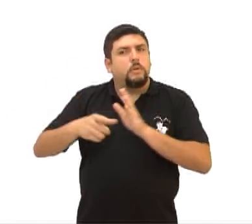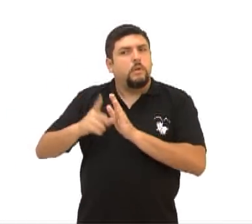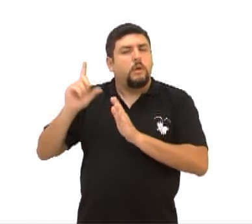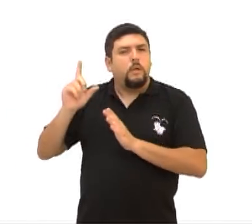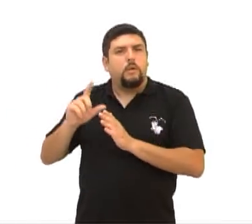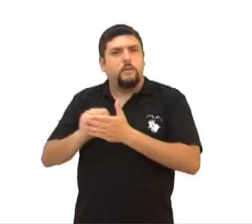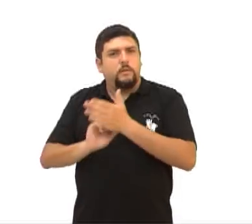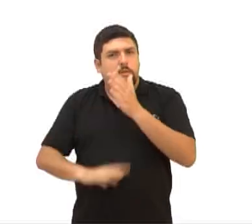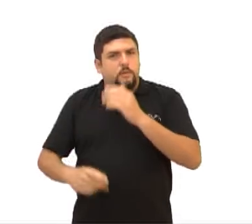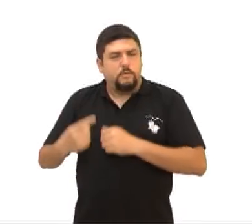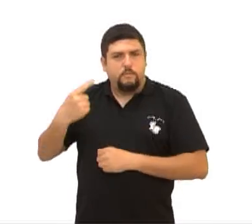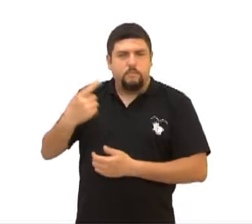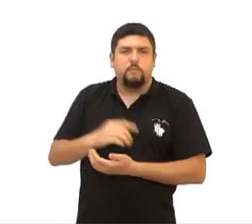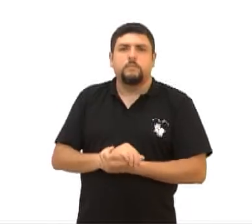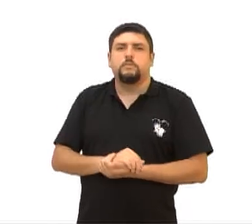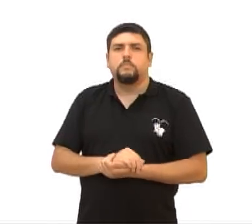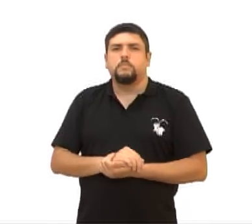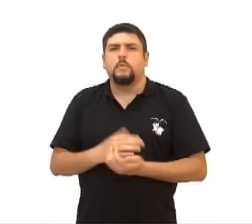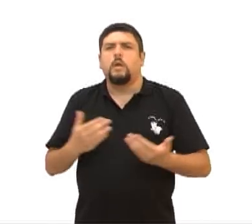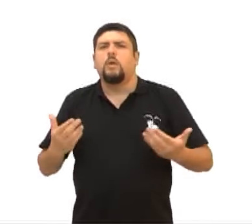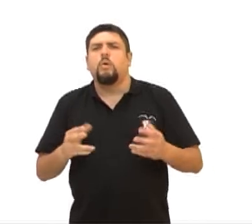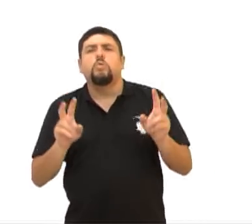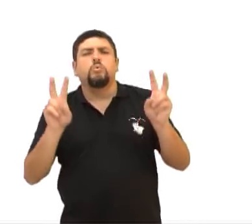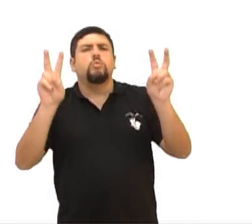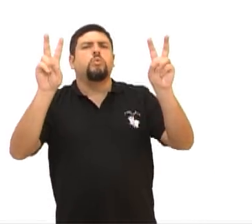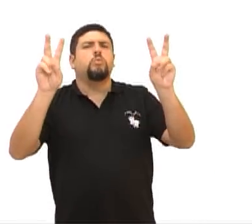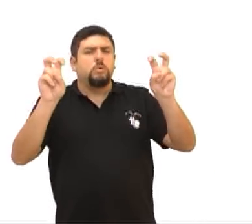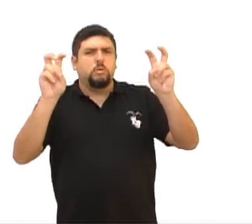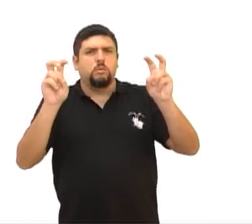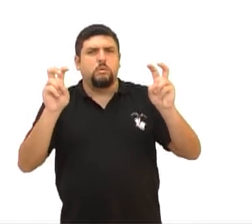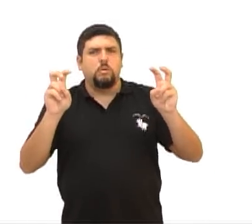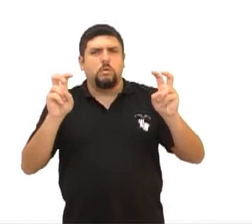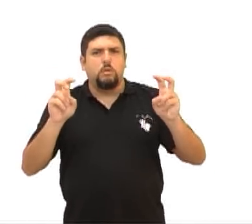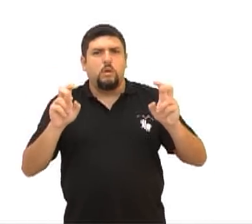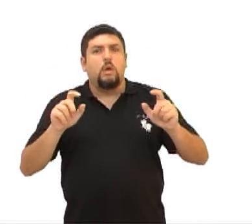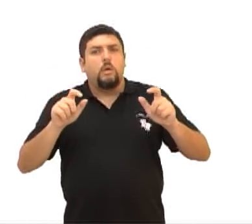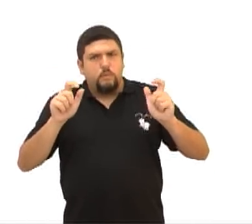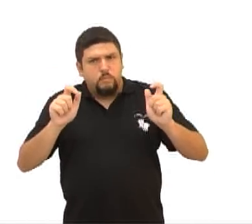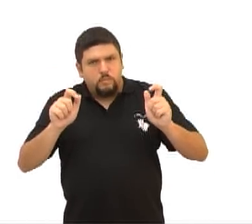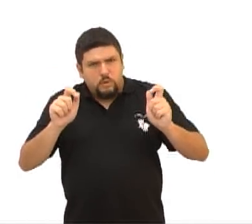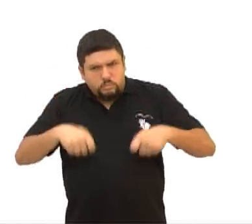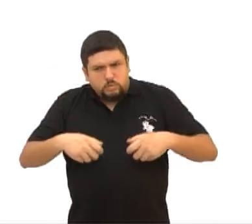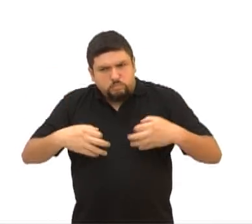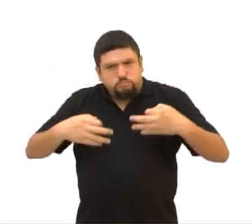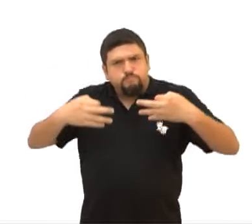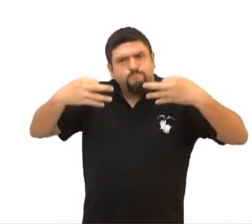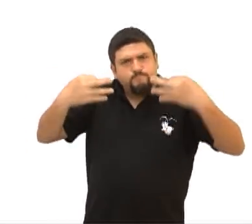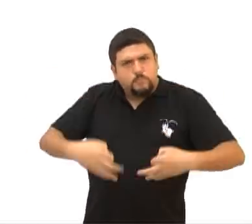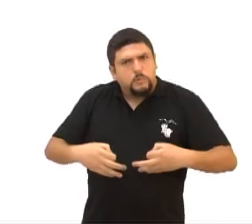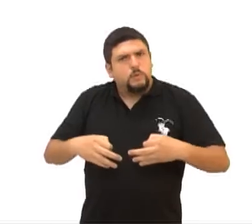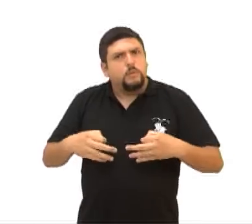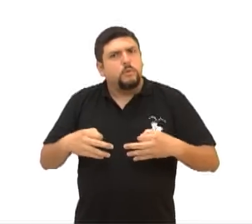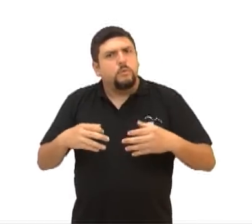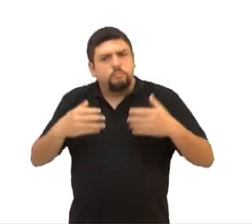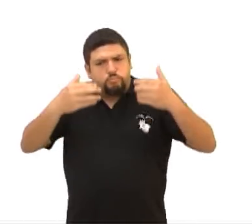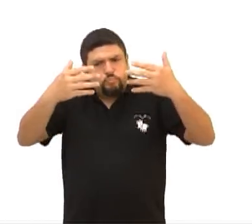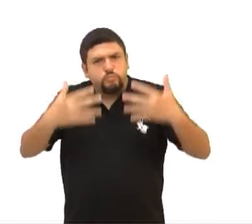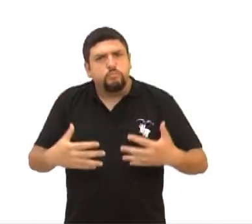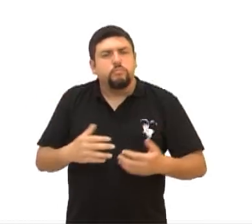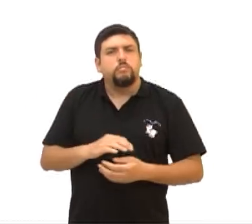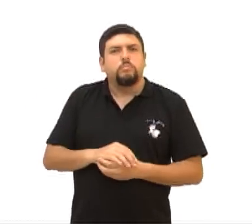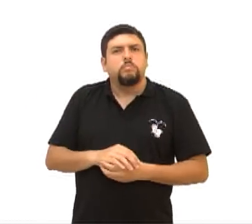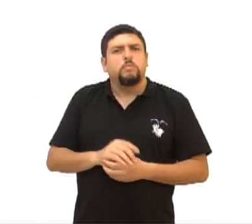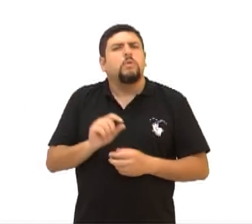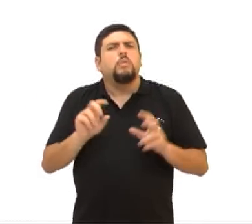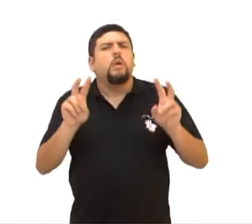lembra? Agora, pelo título, é possível confirmar a sua hipótese? Que assunto